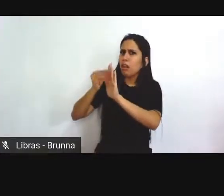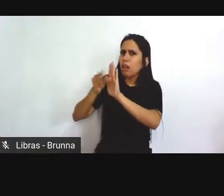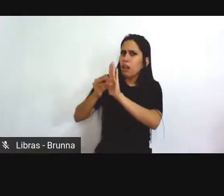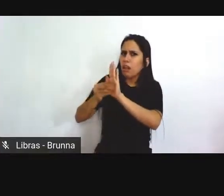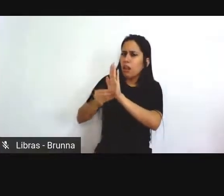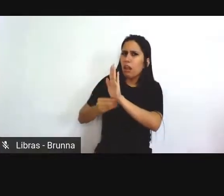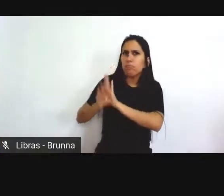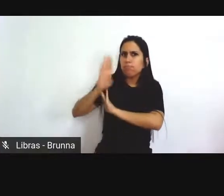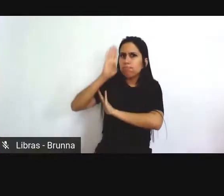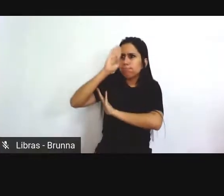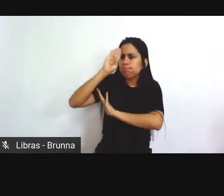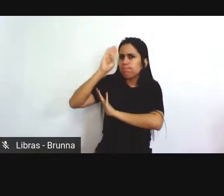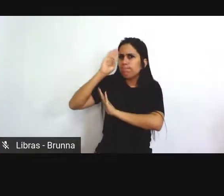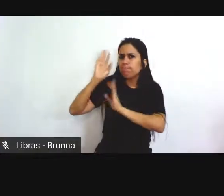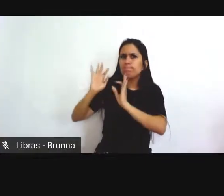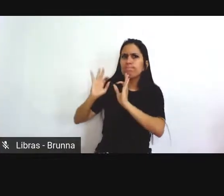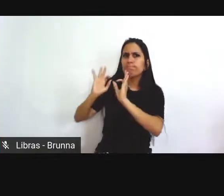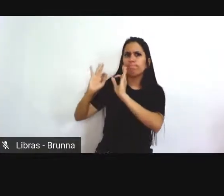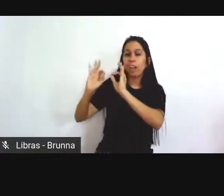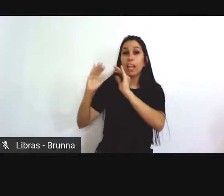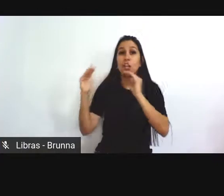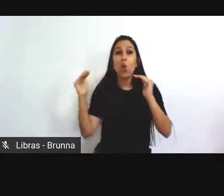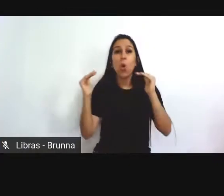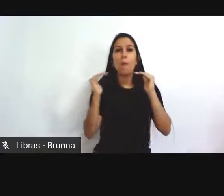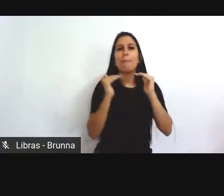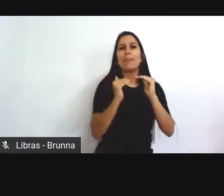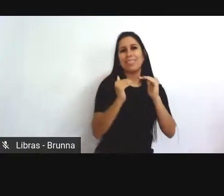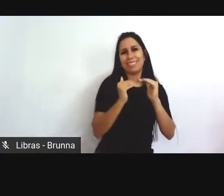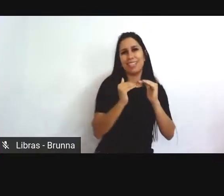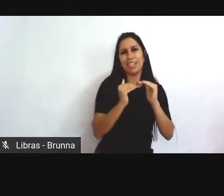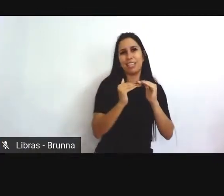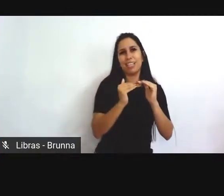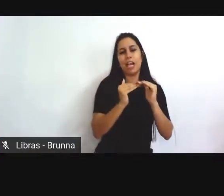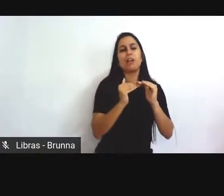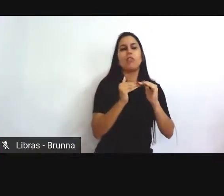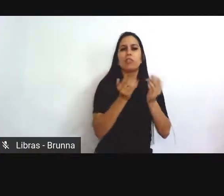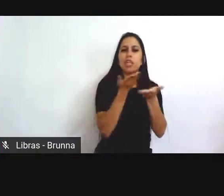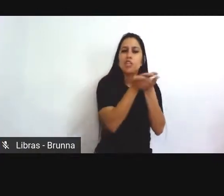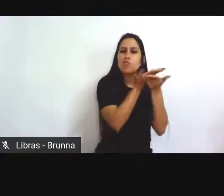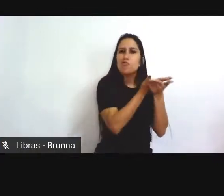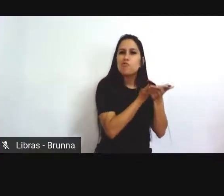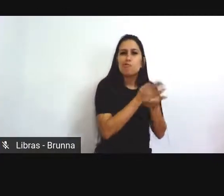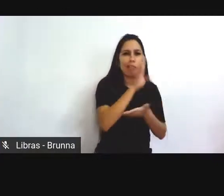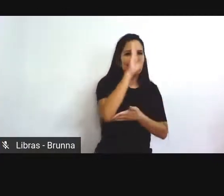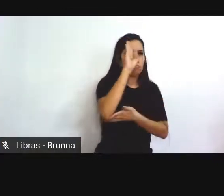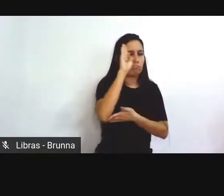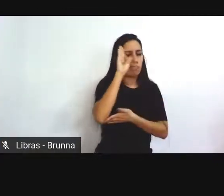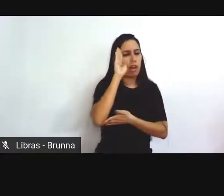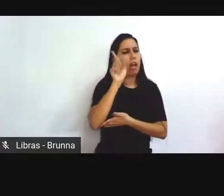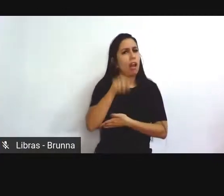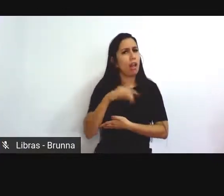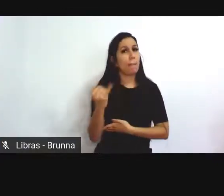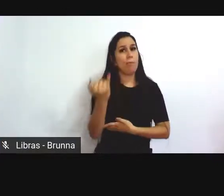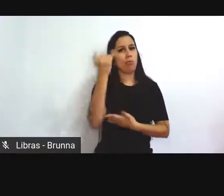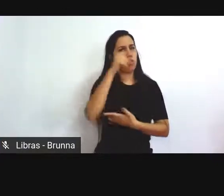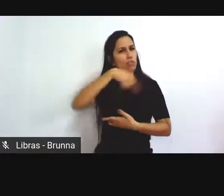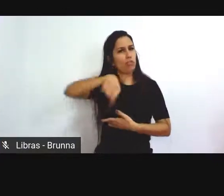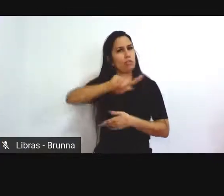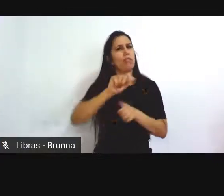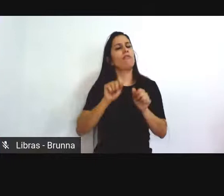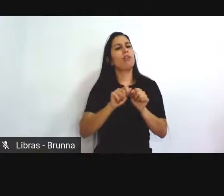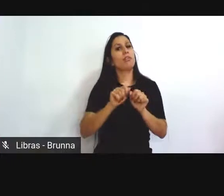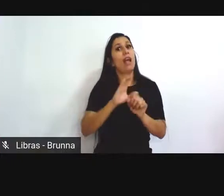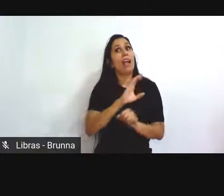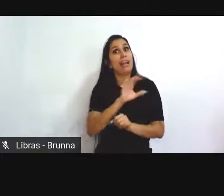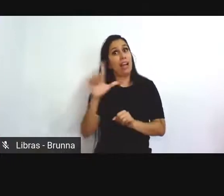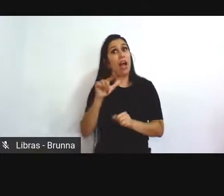você vai buscar essa inserção. Né? É importante que se faça isso. Claro que, se você quiser fazer algum tipo